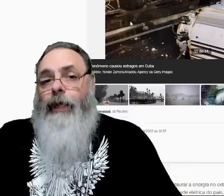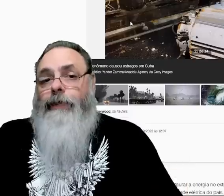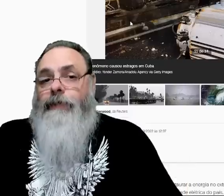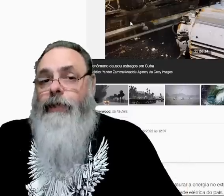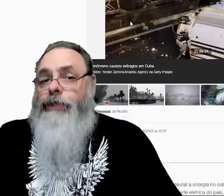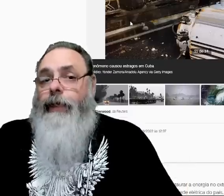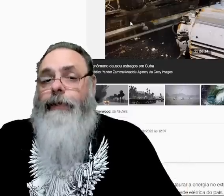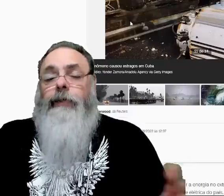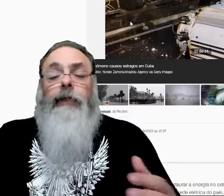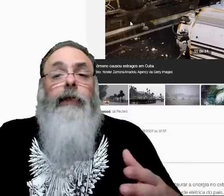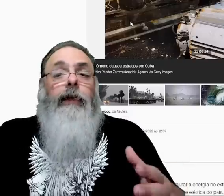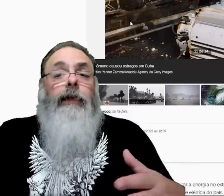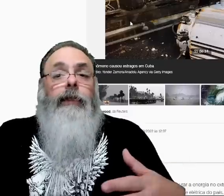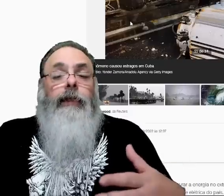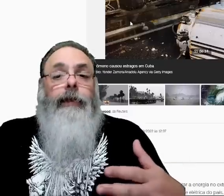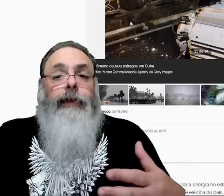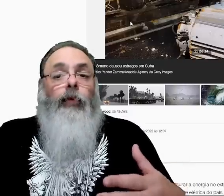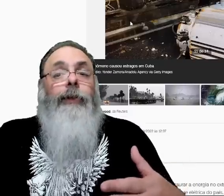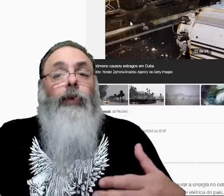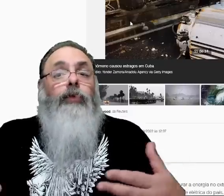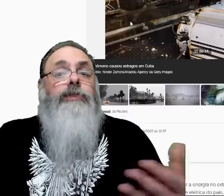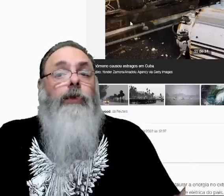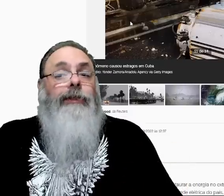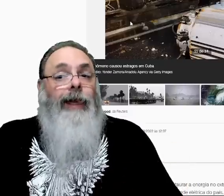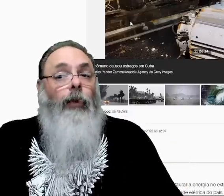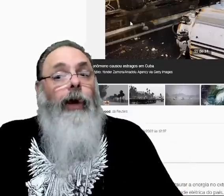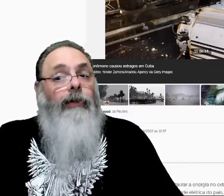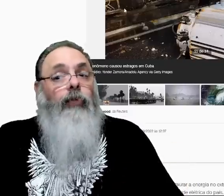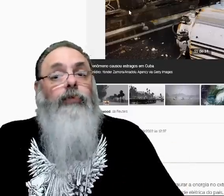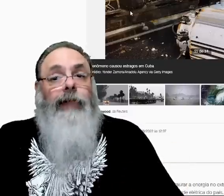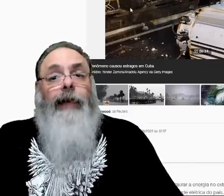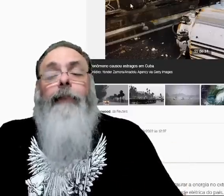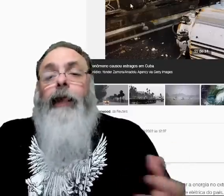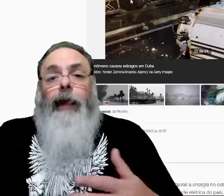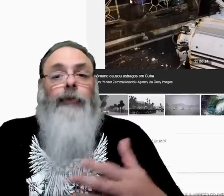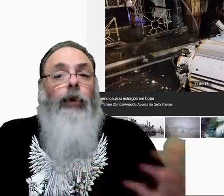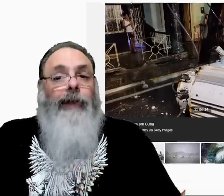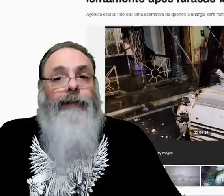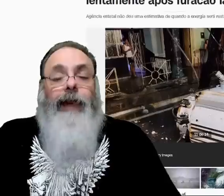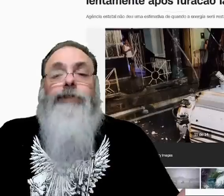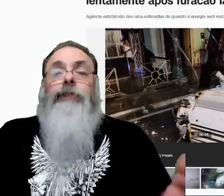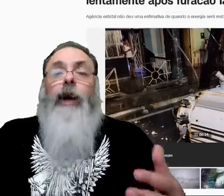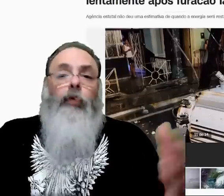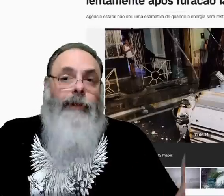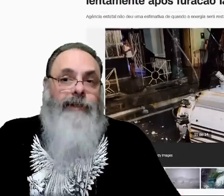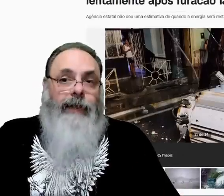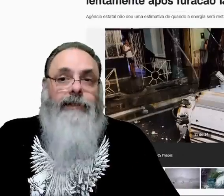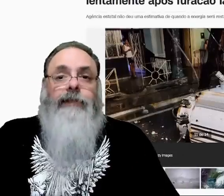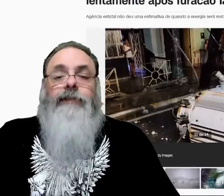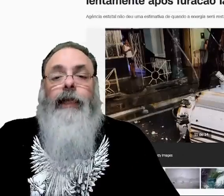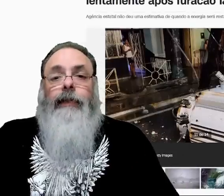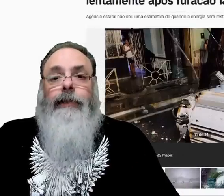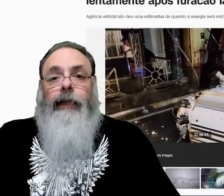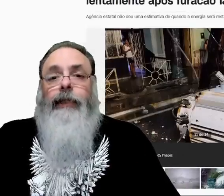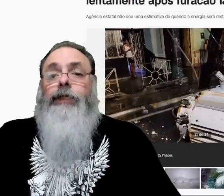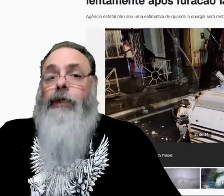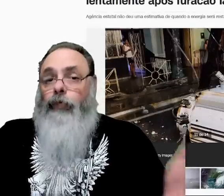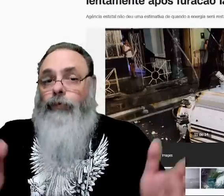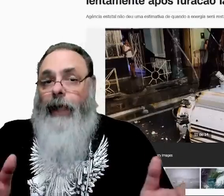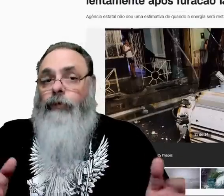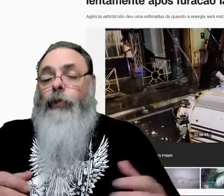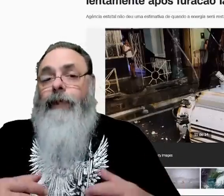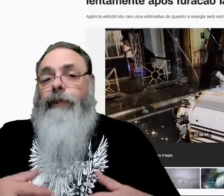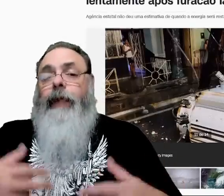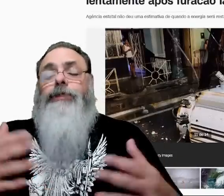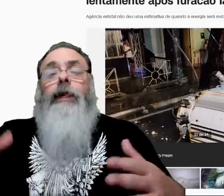sucateada essa rede elétrica que a Cuba não conseguiu até agora voltar a normalidade né algumas áreas da Ilha